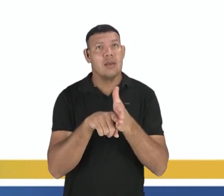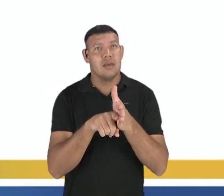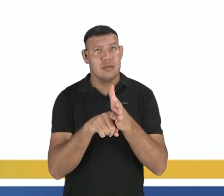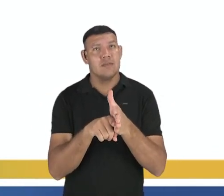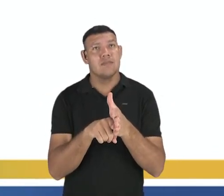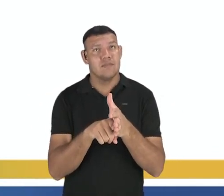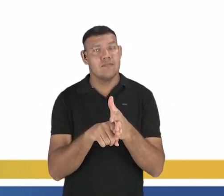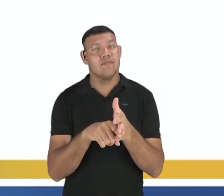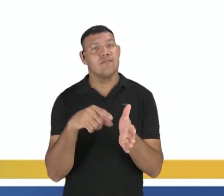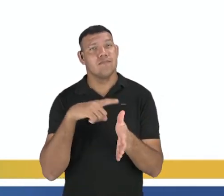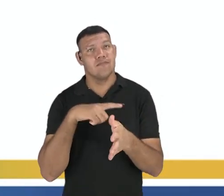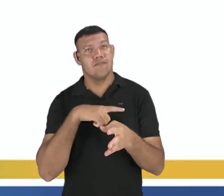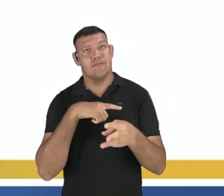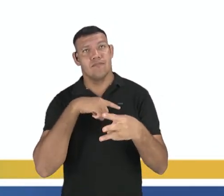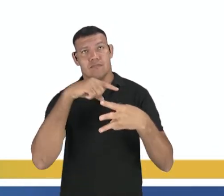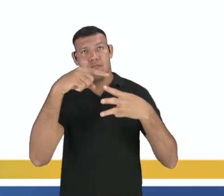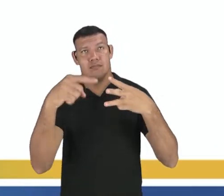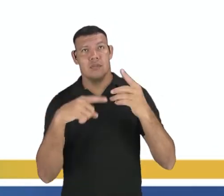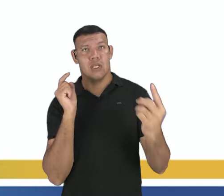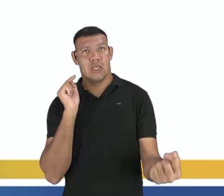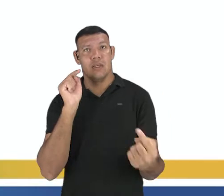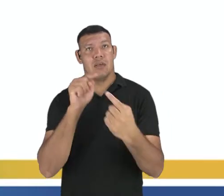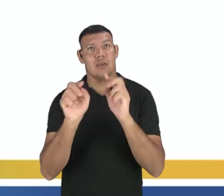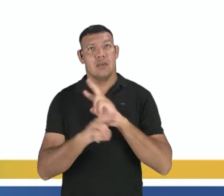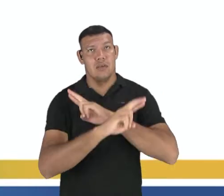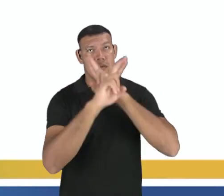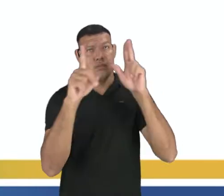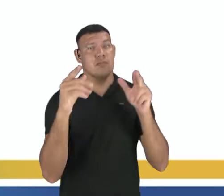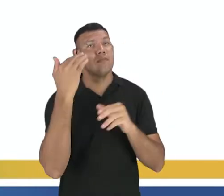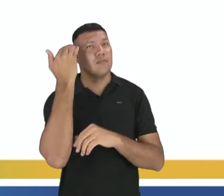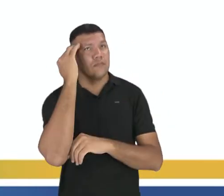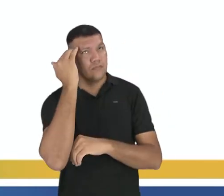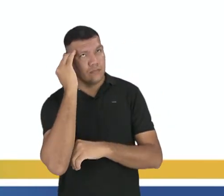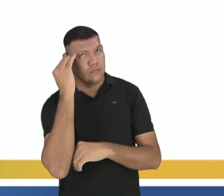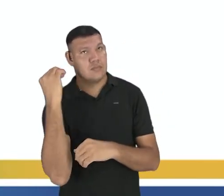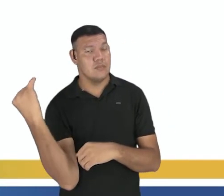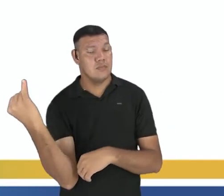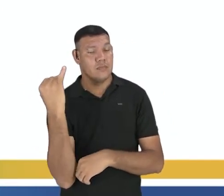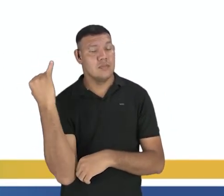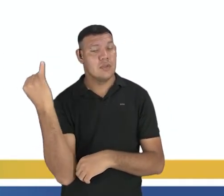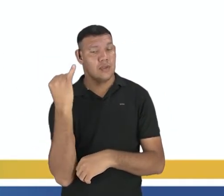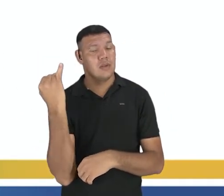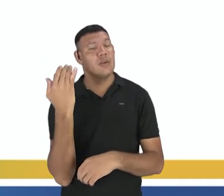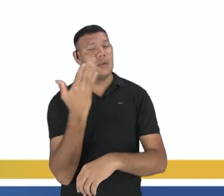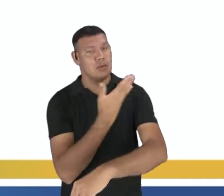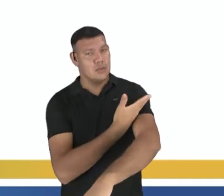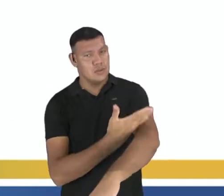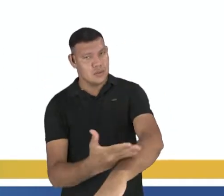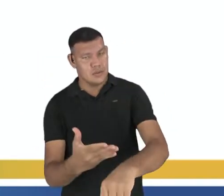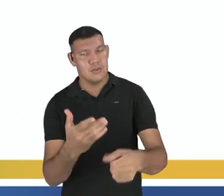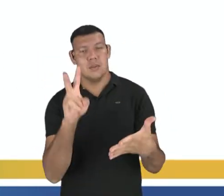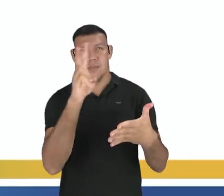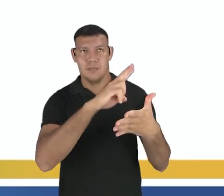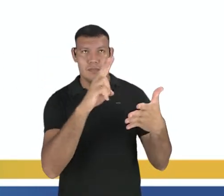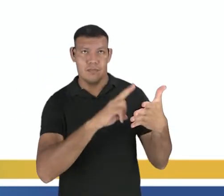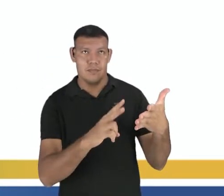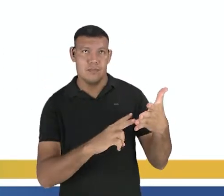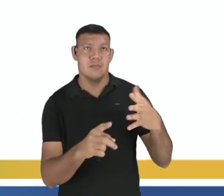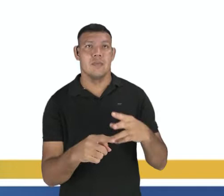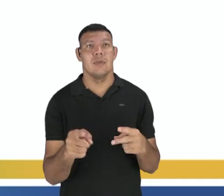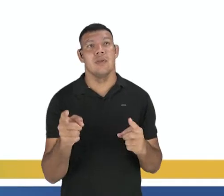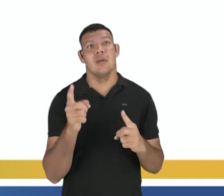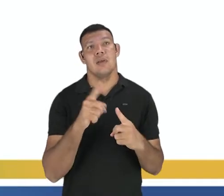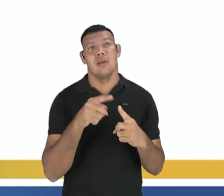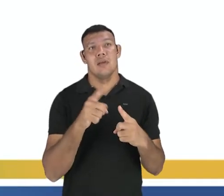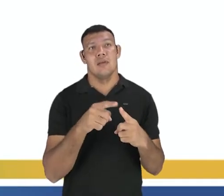objetivos distintos para compreender a importância do hábito de ler. Nós temos aqui o primeiro, que é ler por prazer, que através da leitura realizada